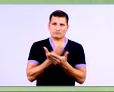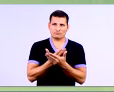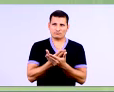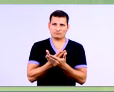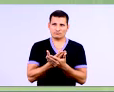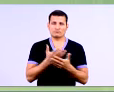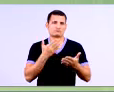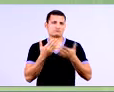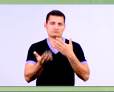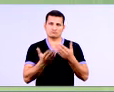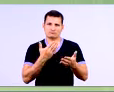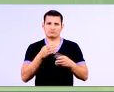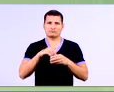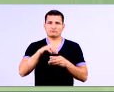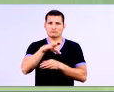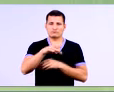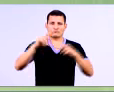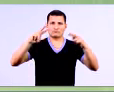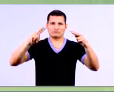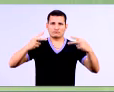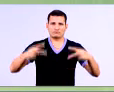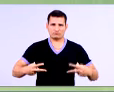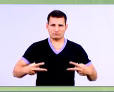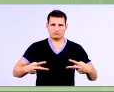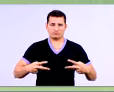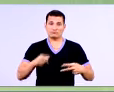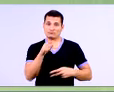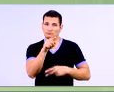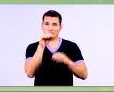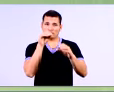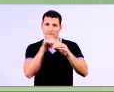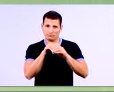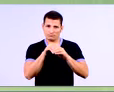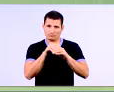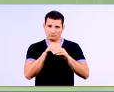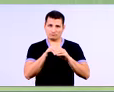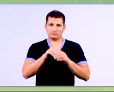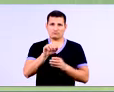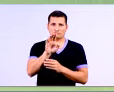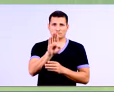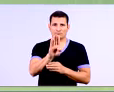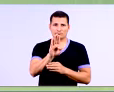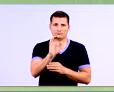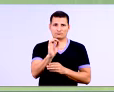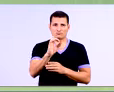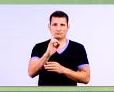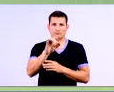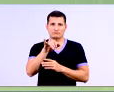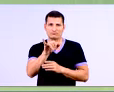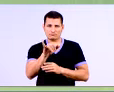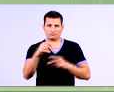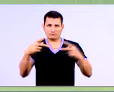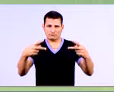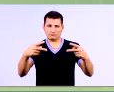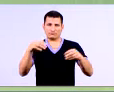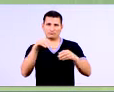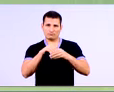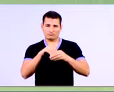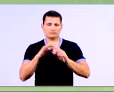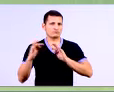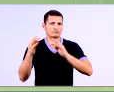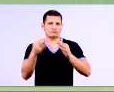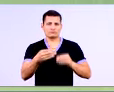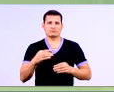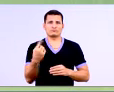qualquer conteúdo HTML aqui dentro da tag body. Tudo que nós formos fazer,